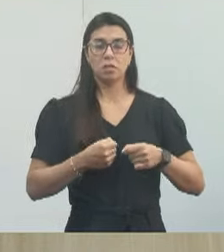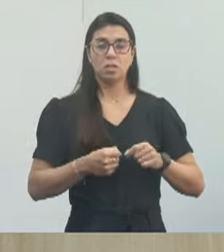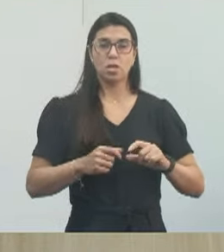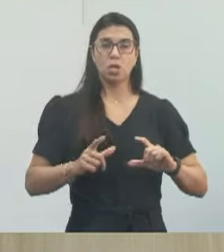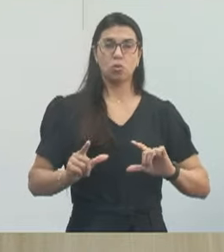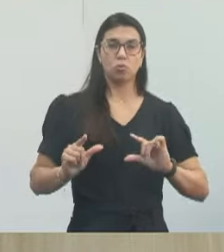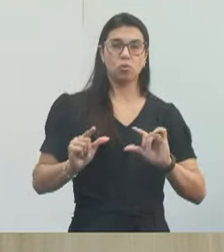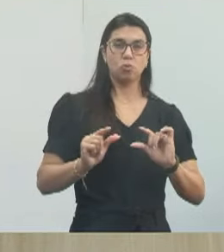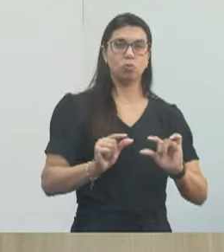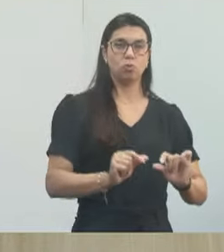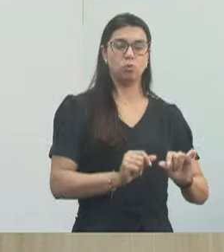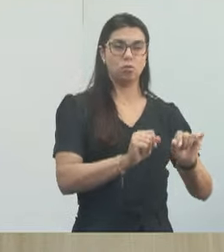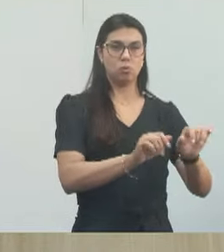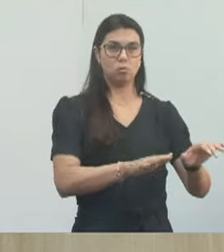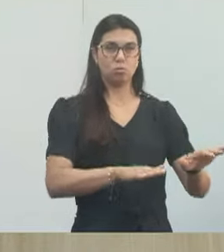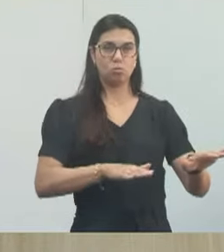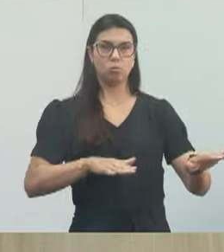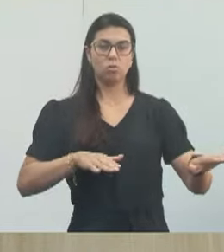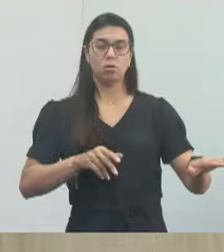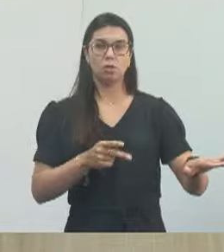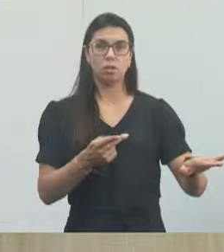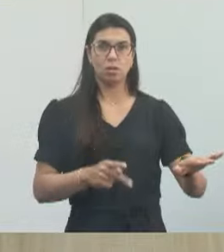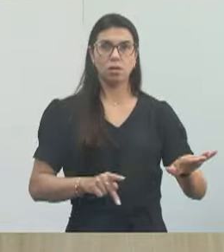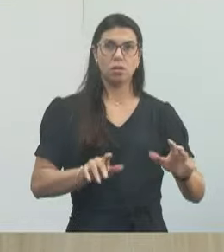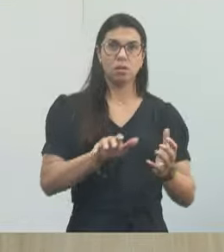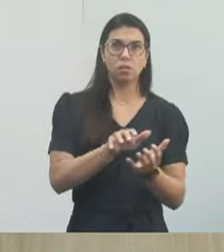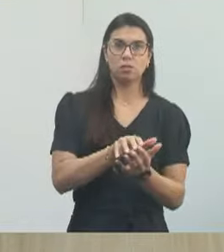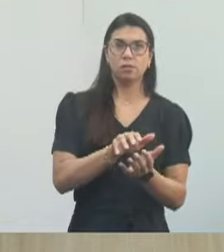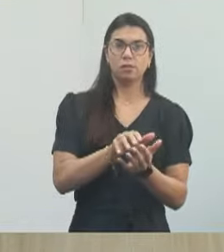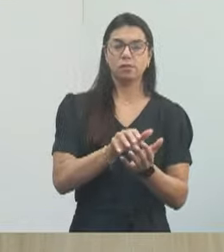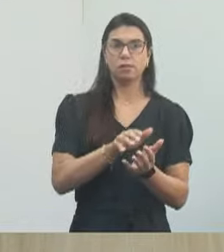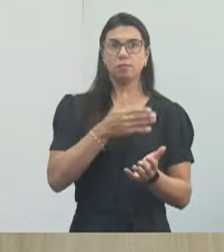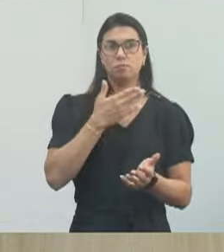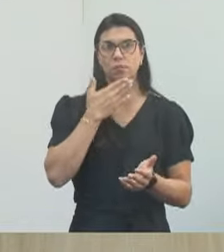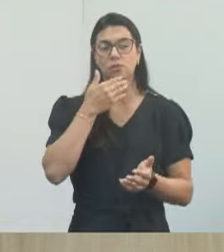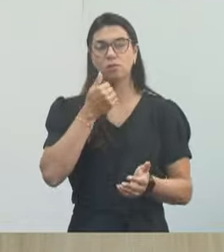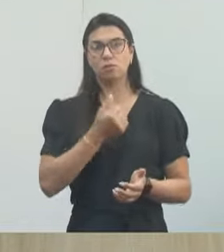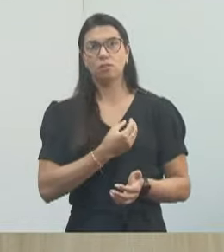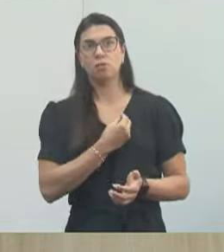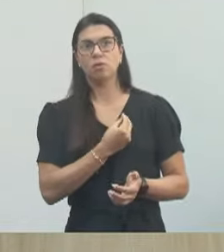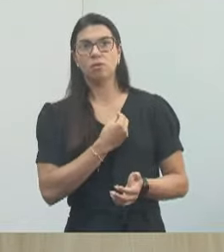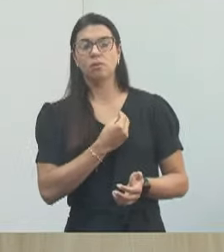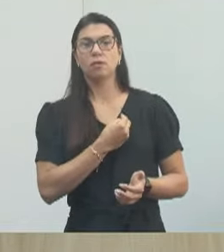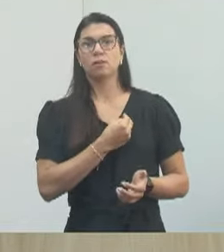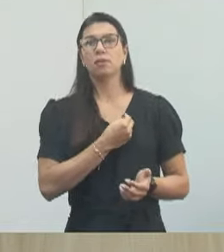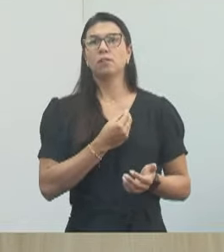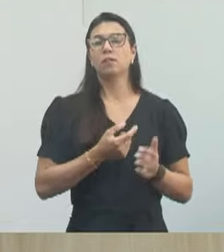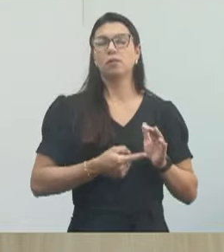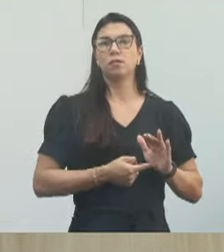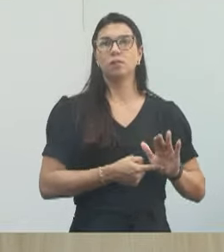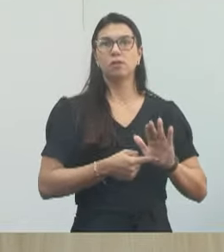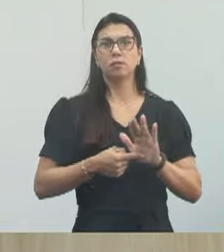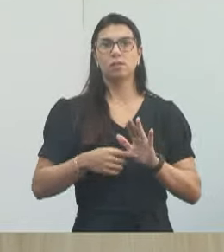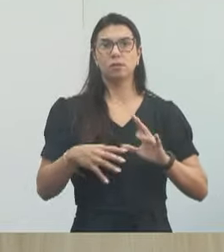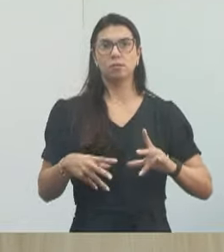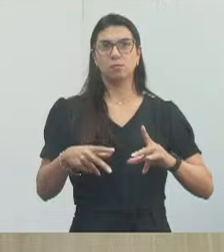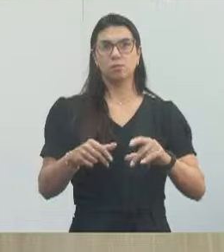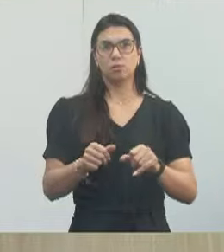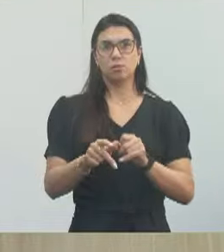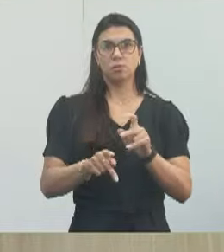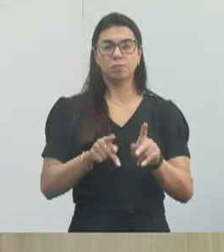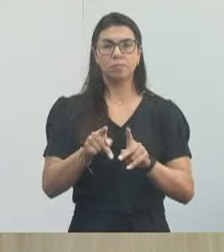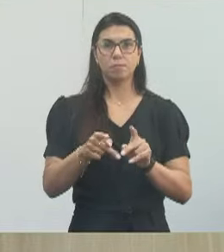Jacaraípe de jacar e garantir melhor qualidade de vida aos motoris e a toda a população do